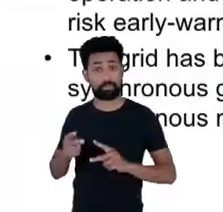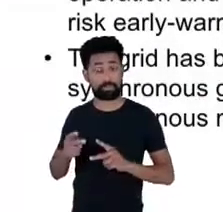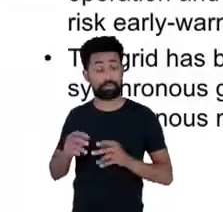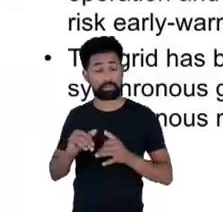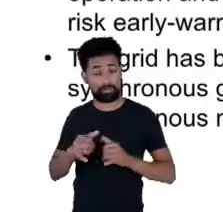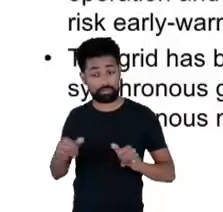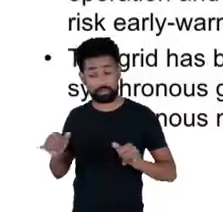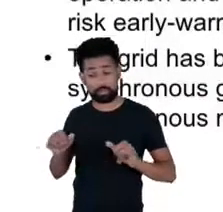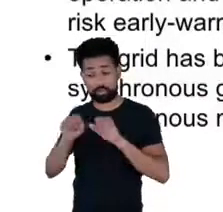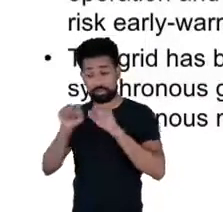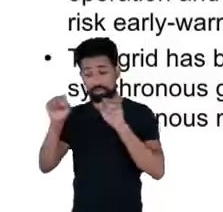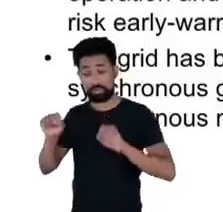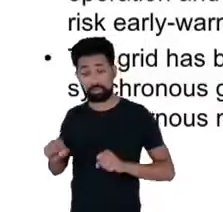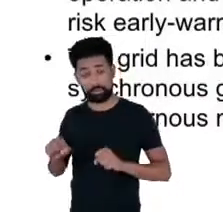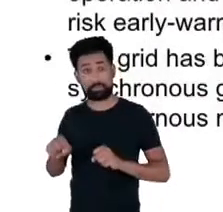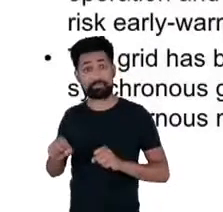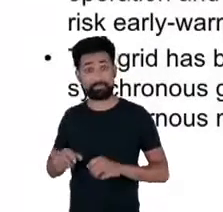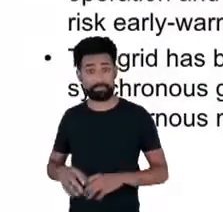sistema